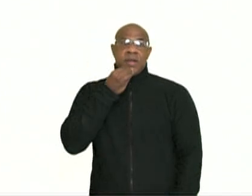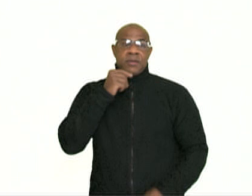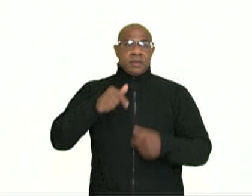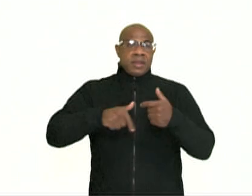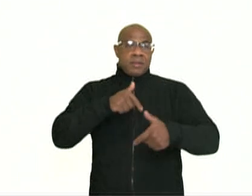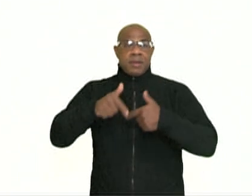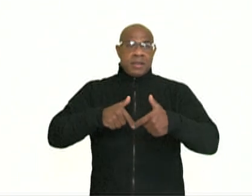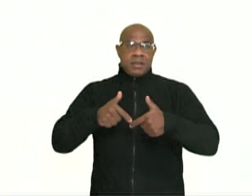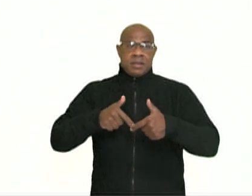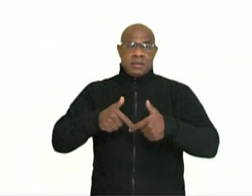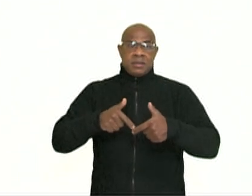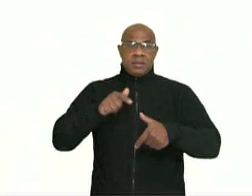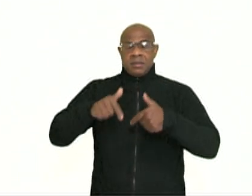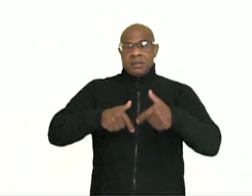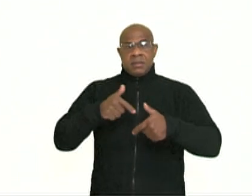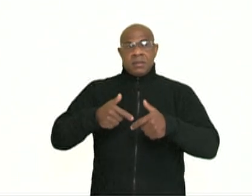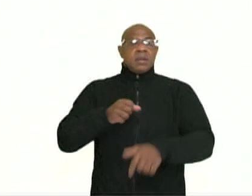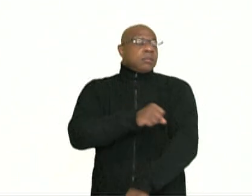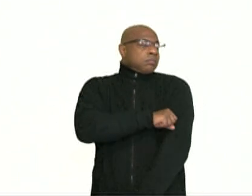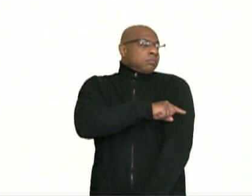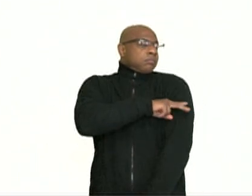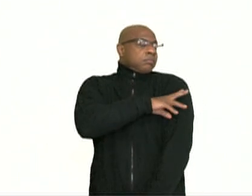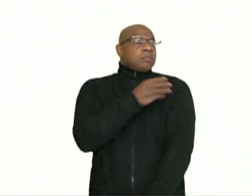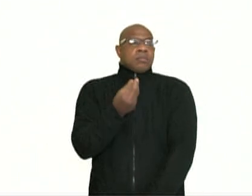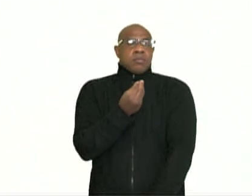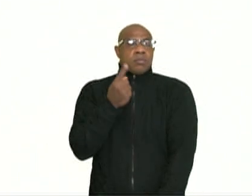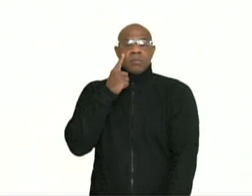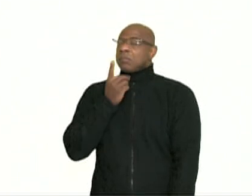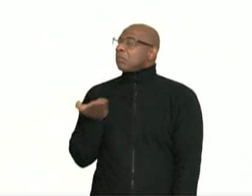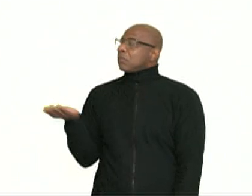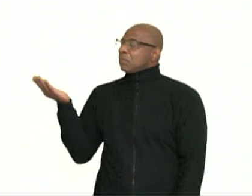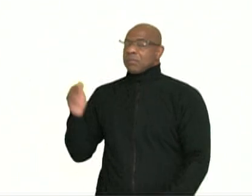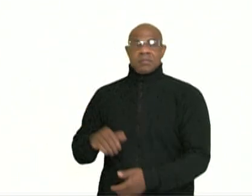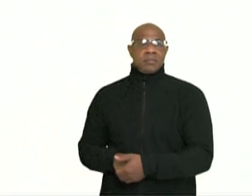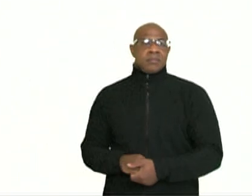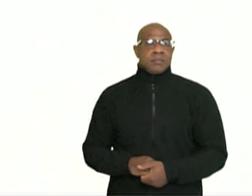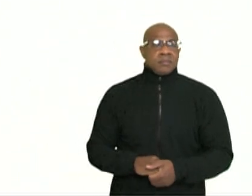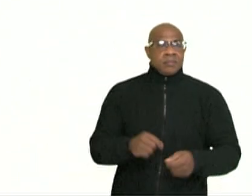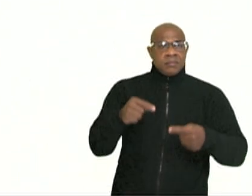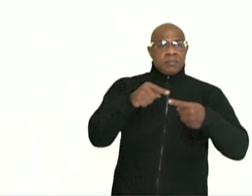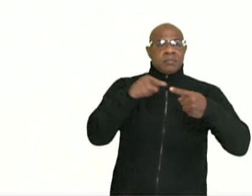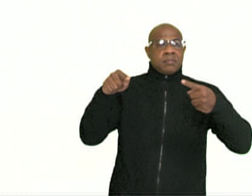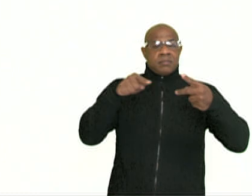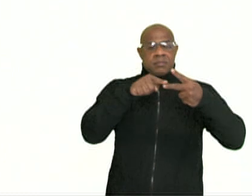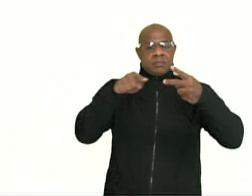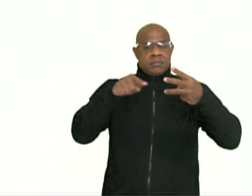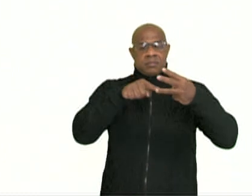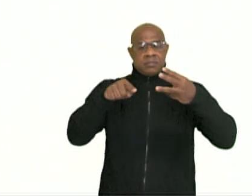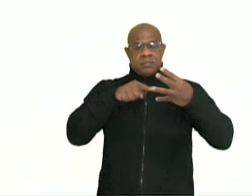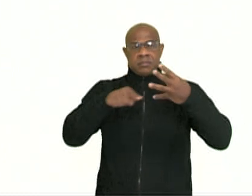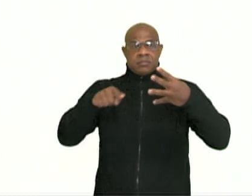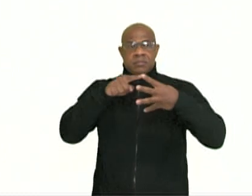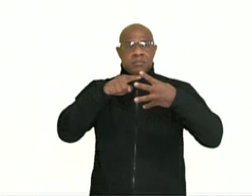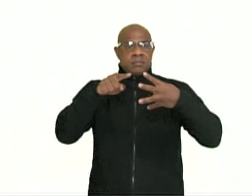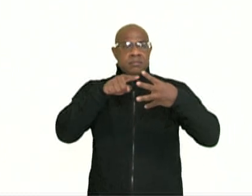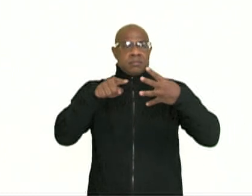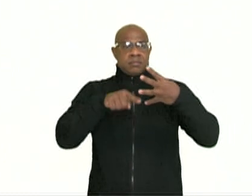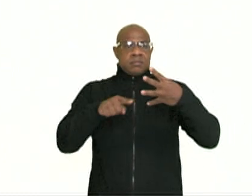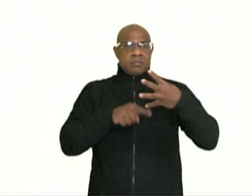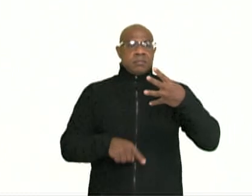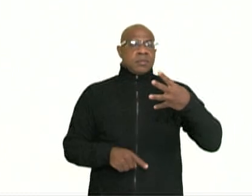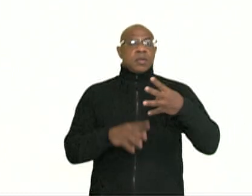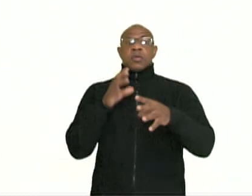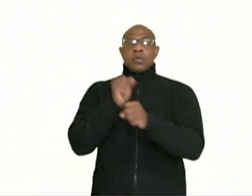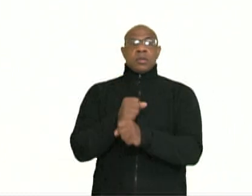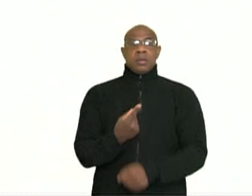fundamental, 30 tem ensino médio, 48 tem ensino superior, 36 tem pós-graduação. Num total,